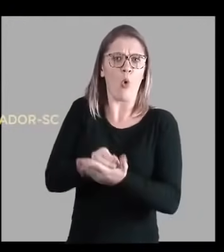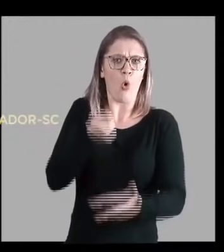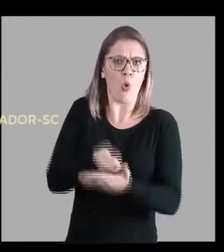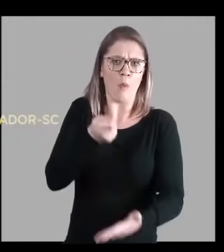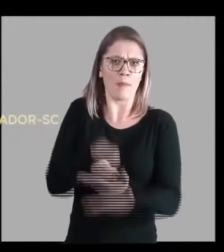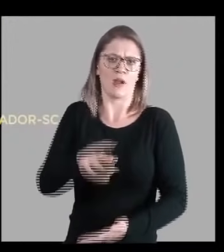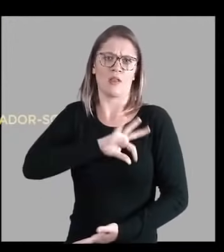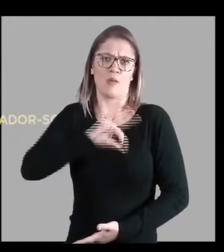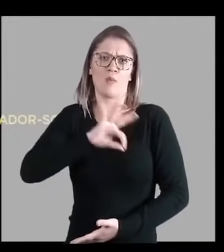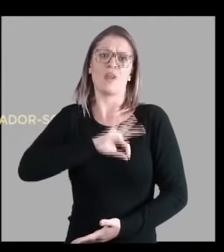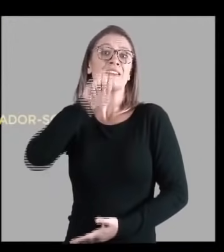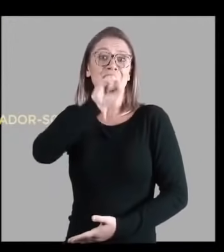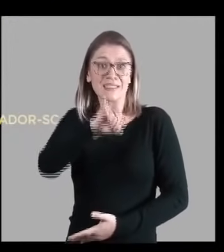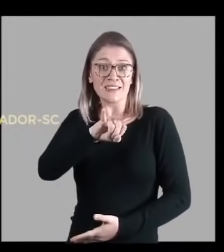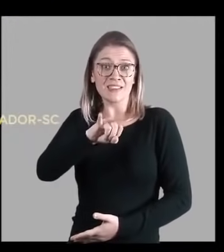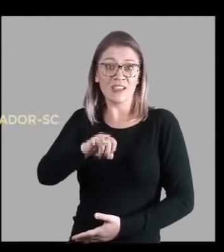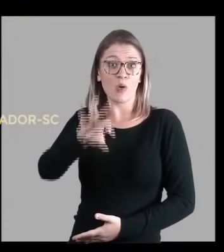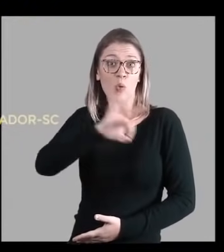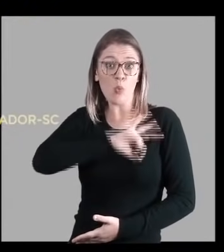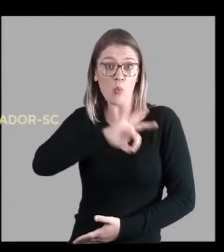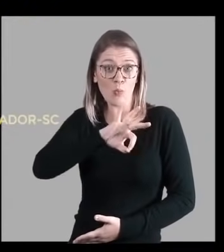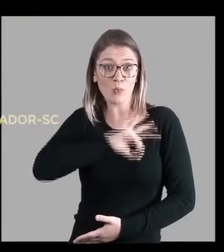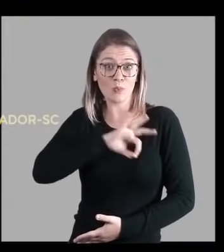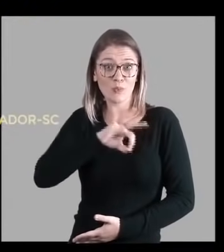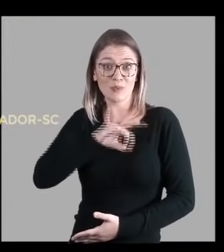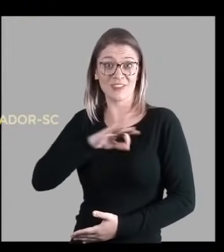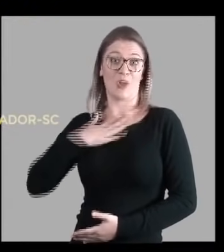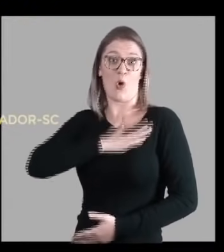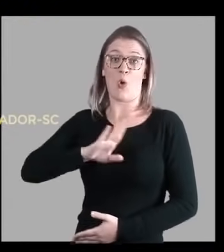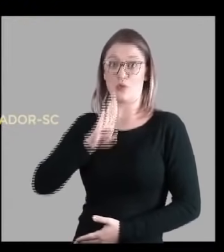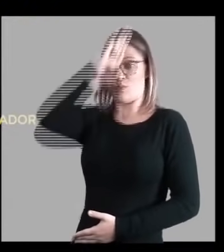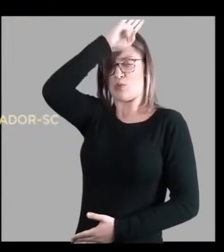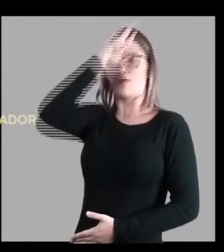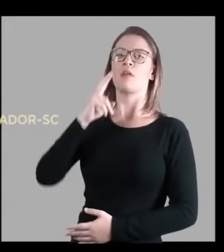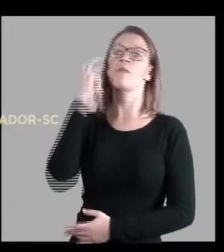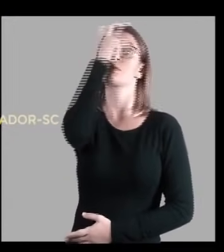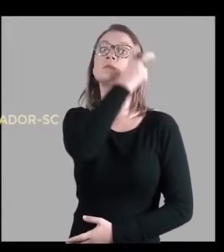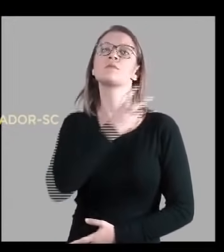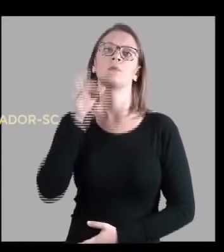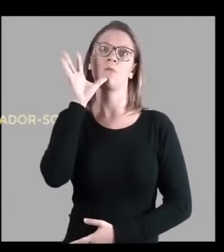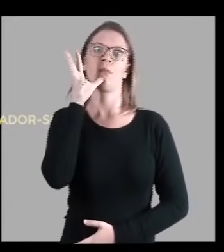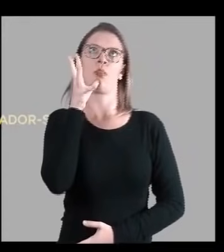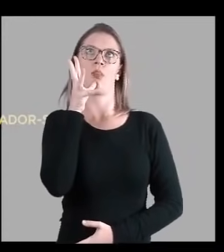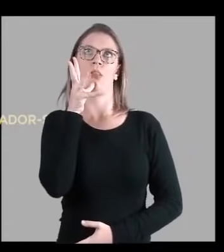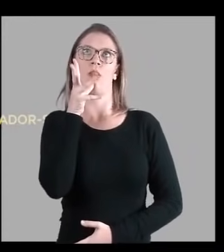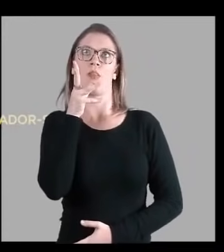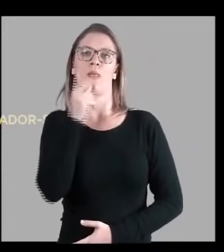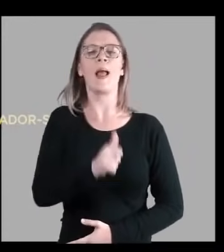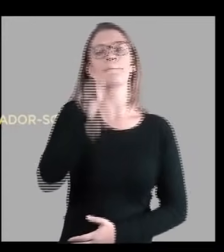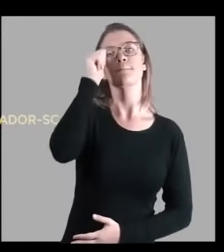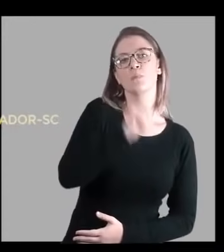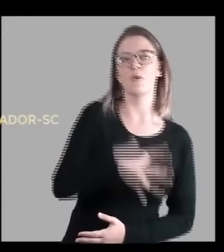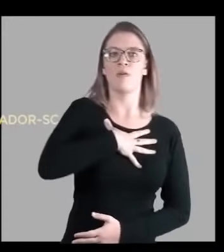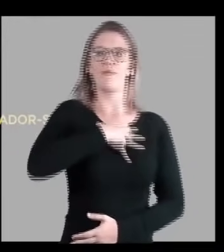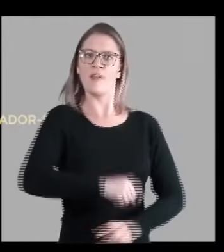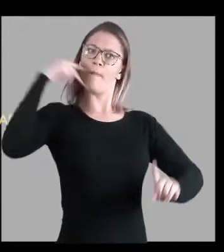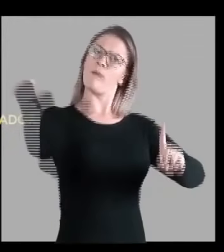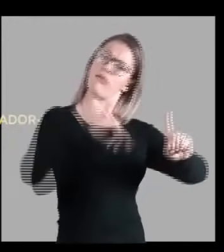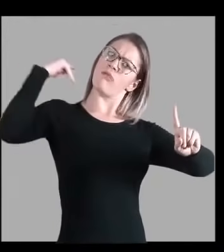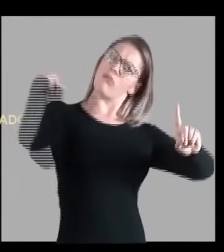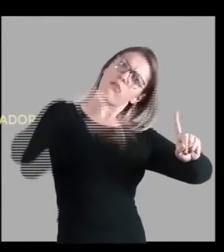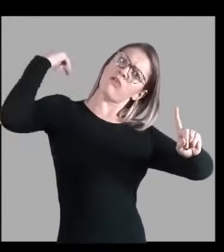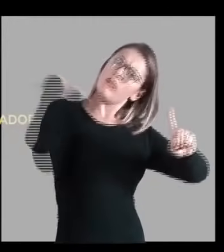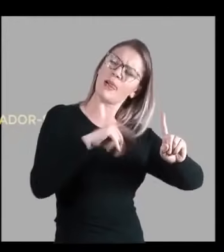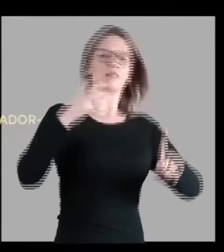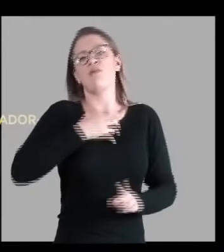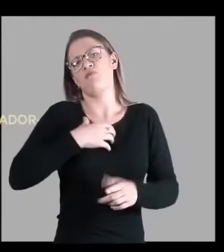vir. Dependendo do policial, se ele é um partidário do Bolsonaro, ele demora 5 horas para vir atender a polícia. E deixa a mulher ali,